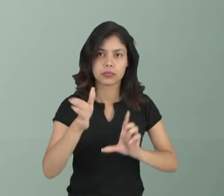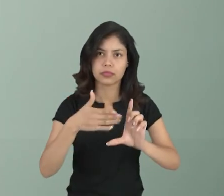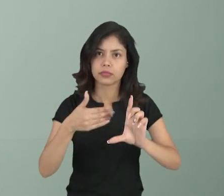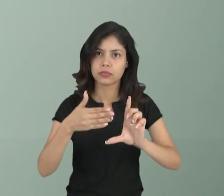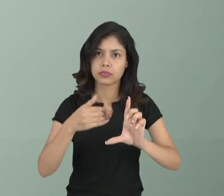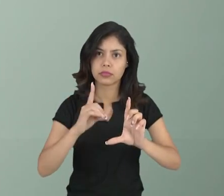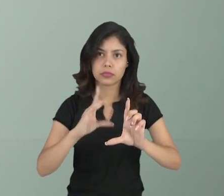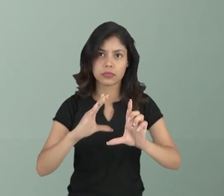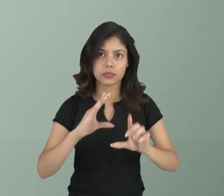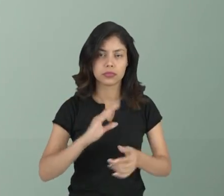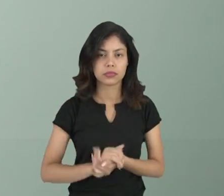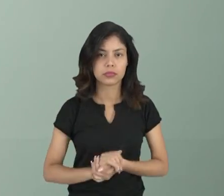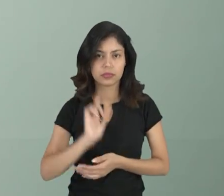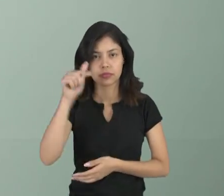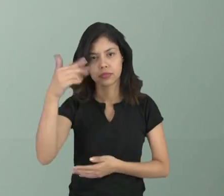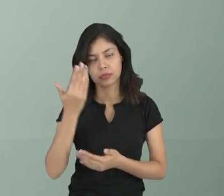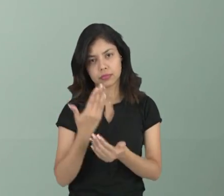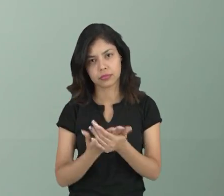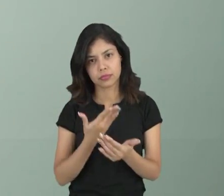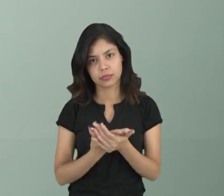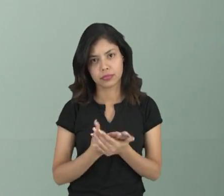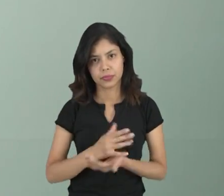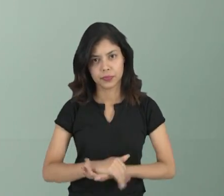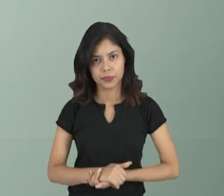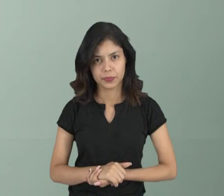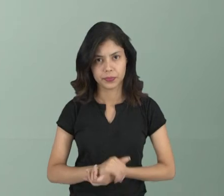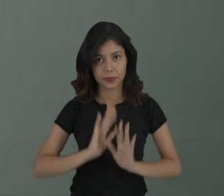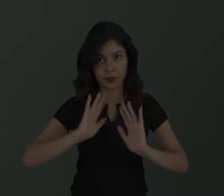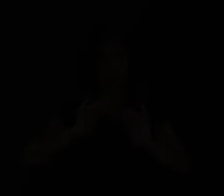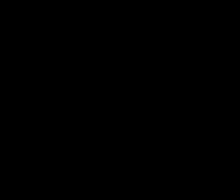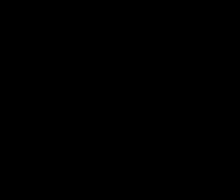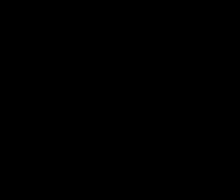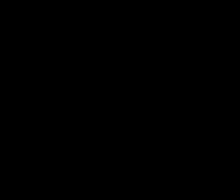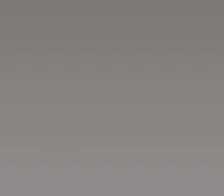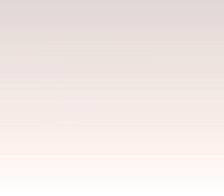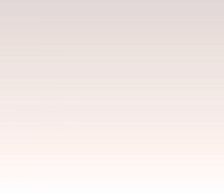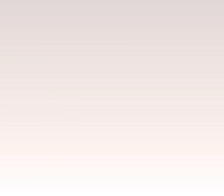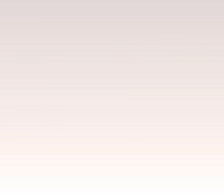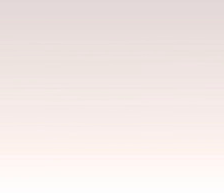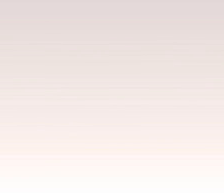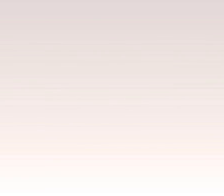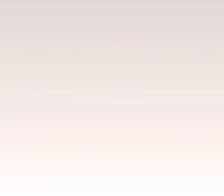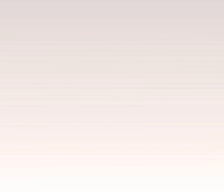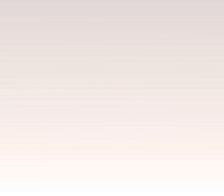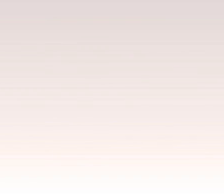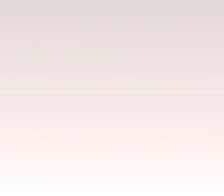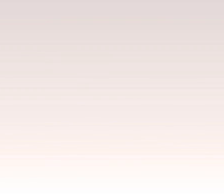a nossa plataforma e até a próxima aula. Tchau!